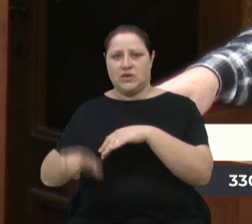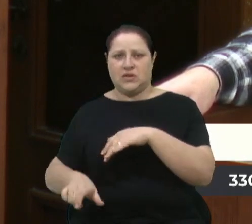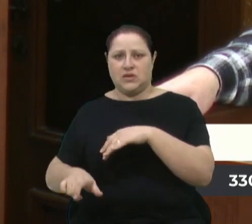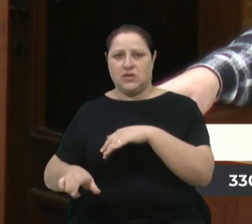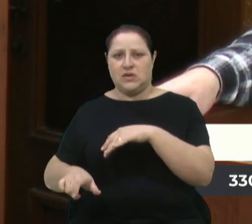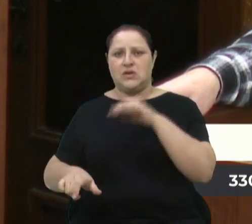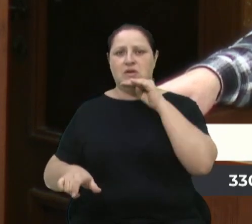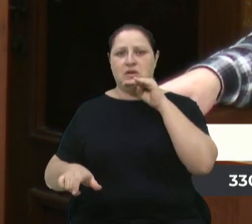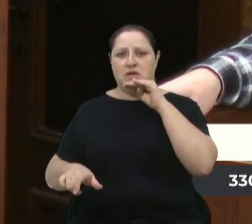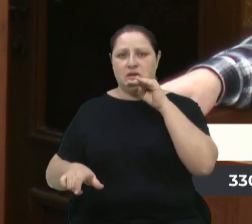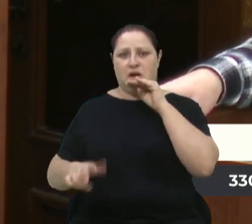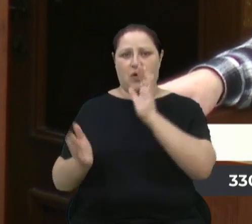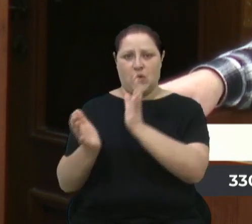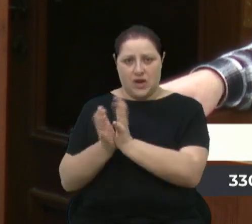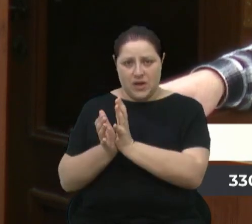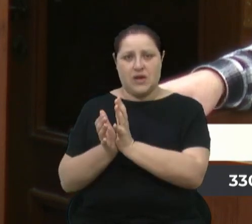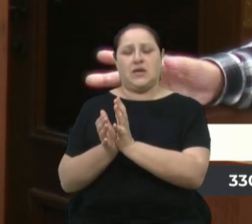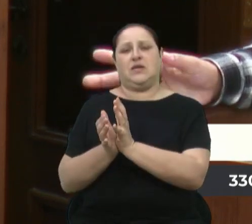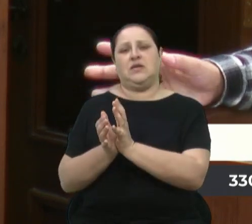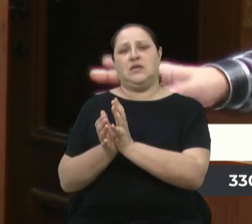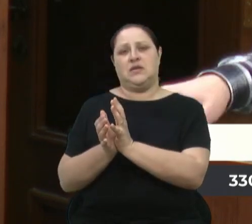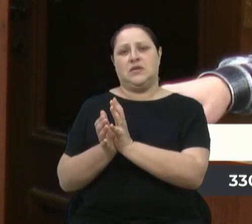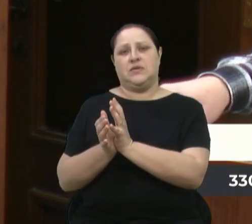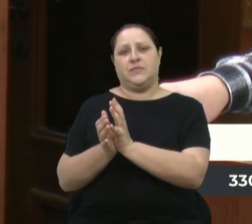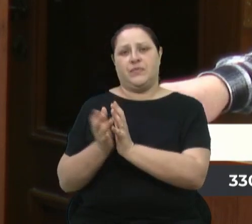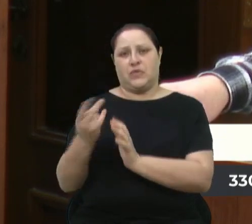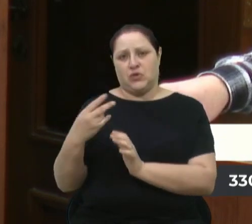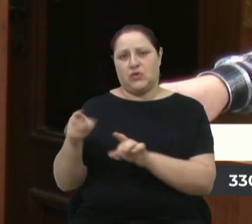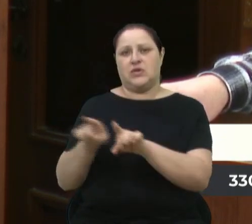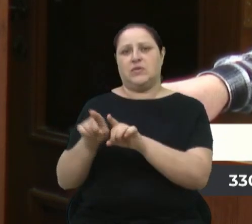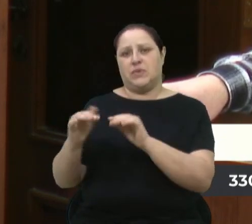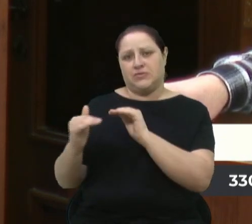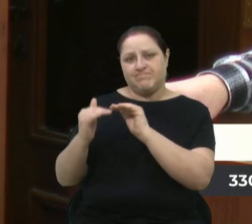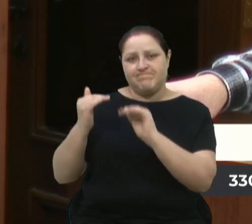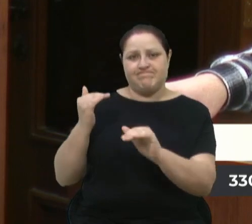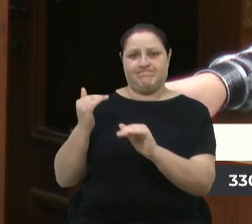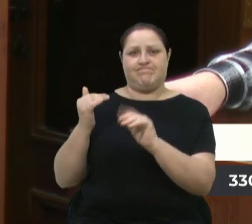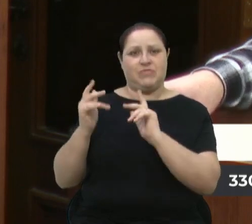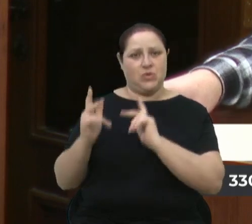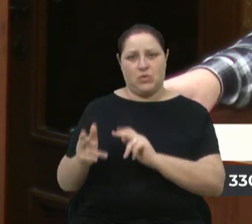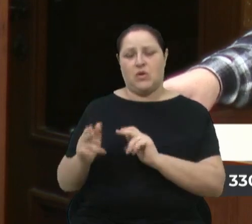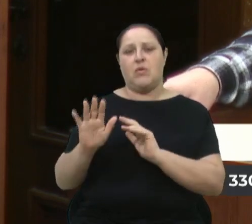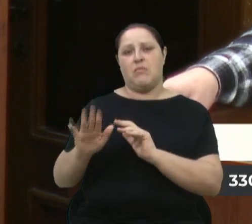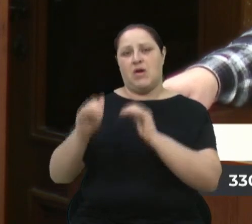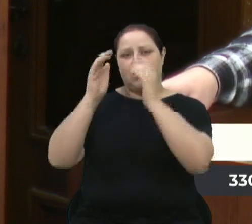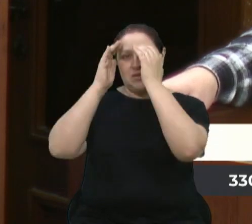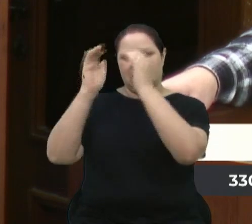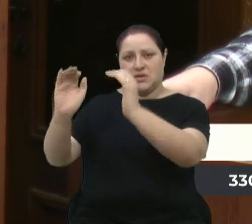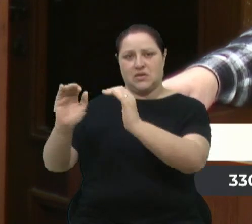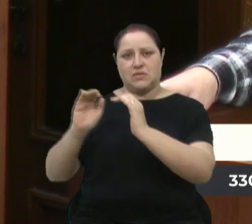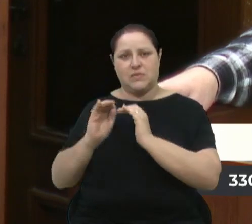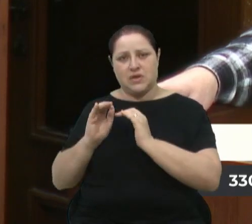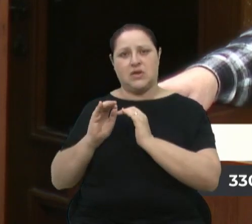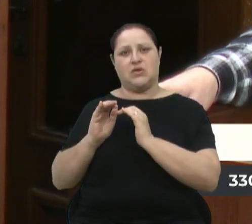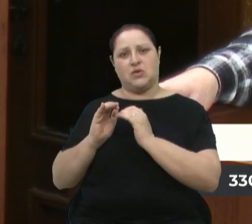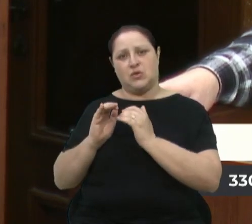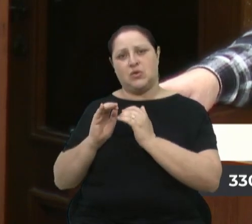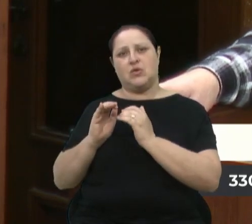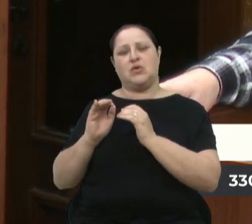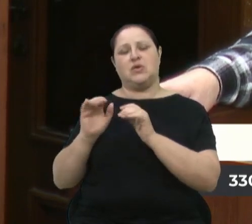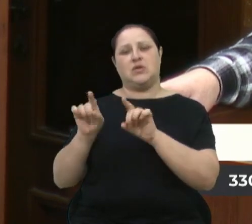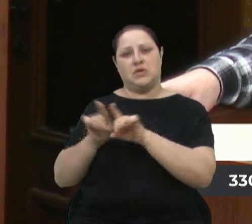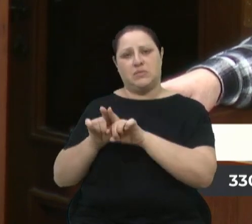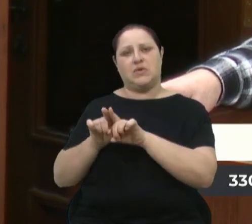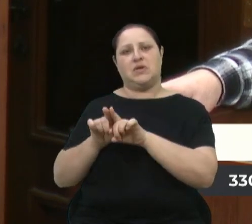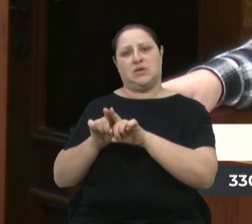Bortoluz, da qual é meu colega. Temos divergências da mesma forma, mas tenho respeito e nutro amizade,